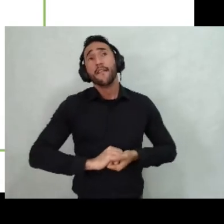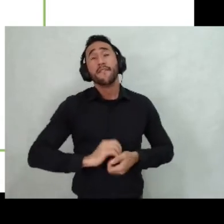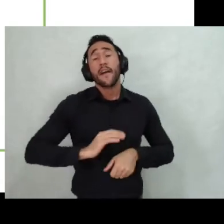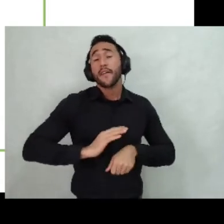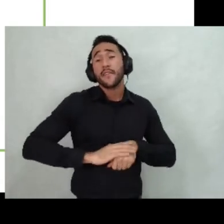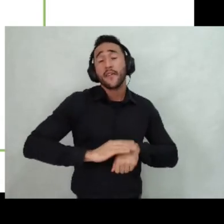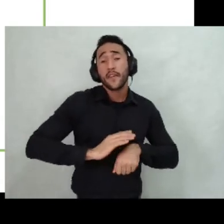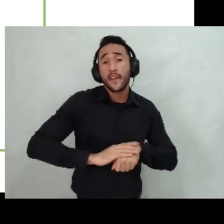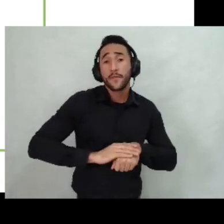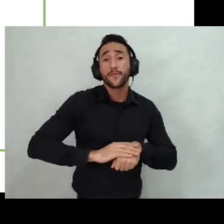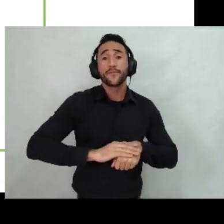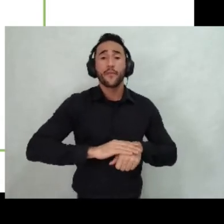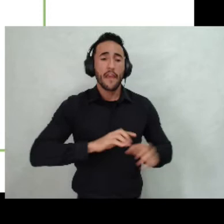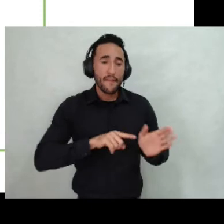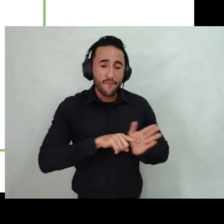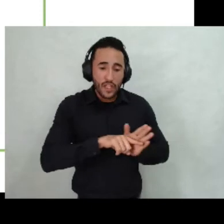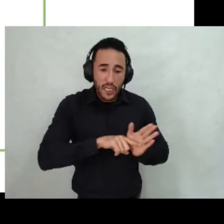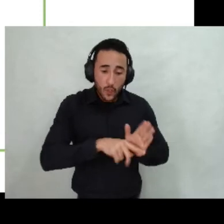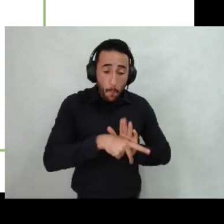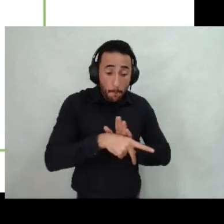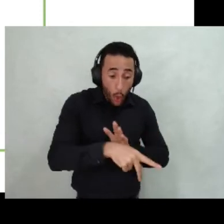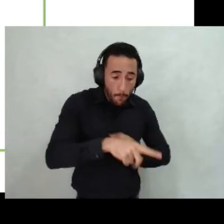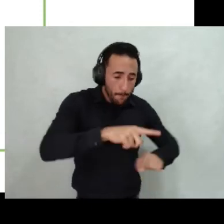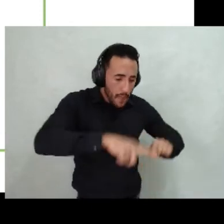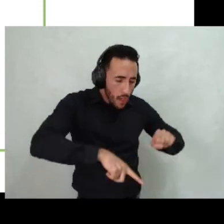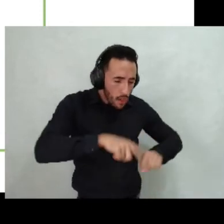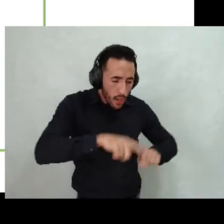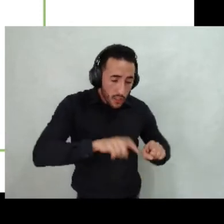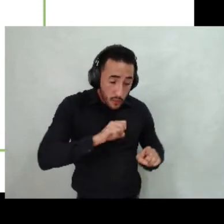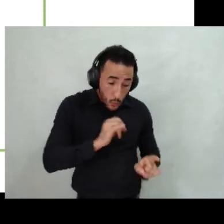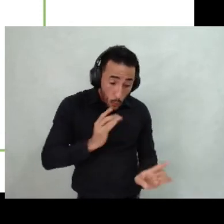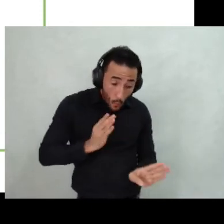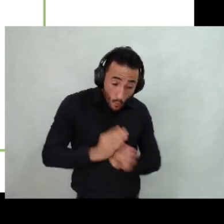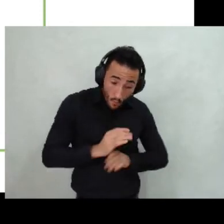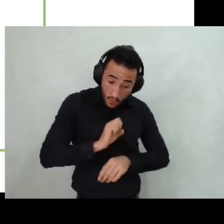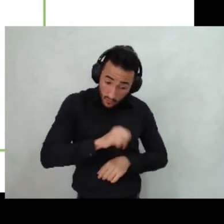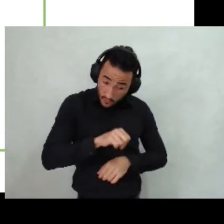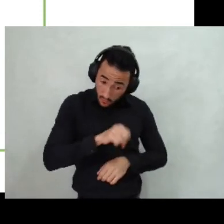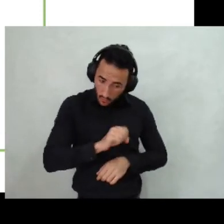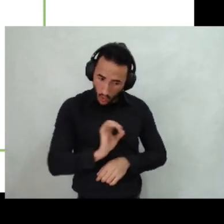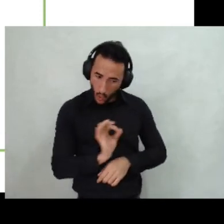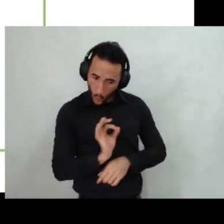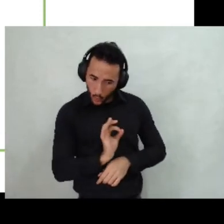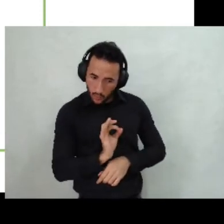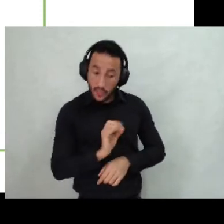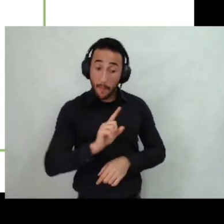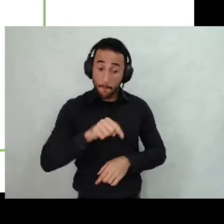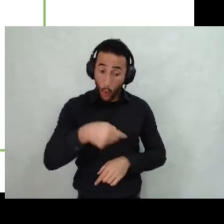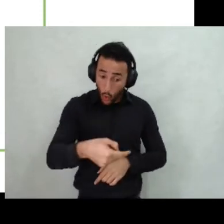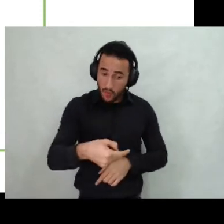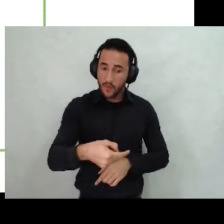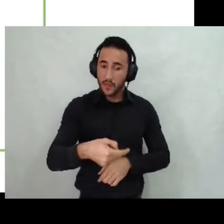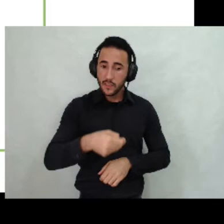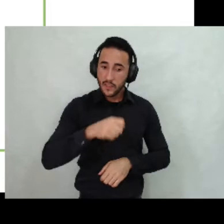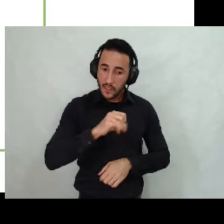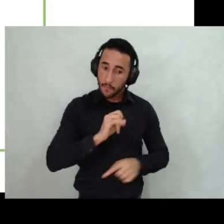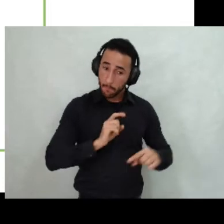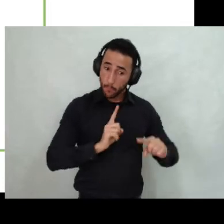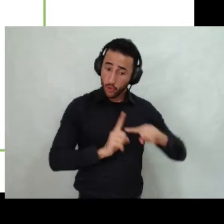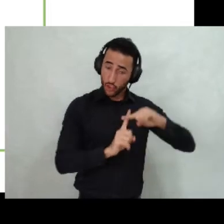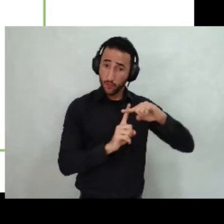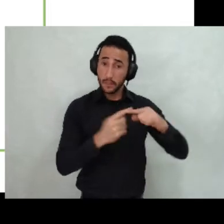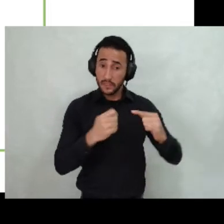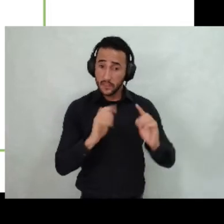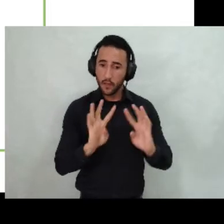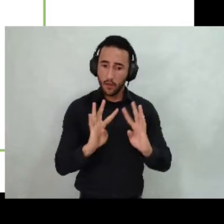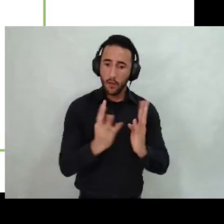do caso, fazer a confirmação do caso, e a partir disso produzir o isolamento. Além do isolamento, identificar quem